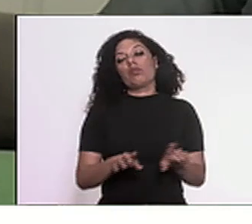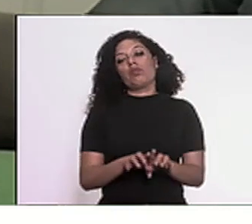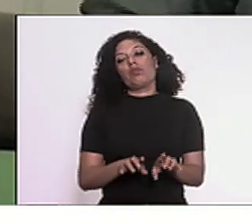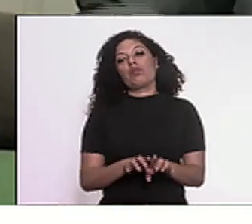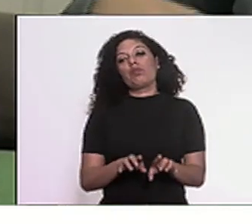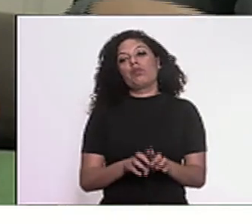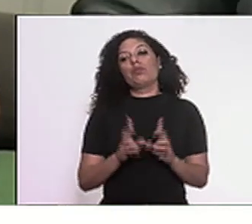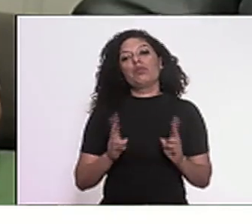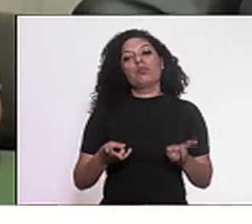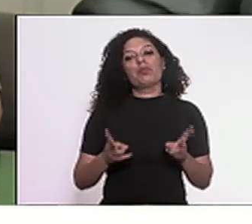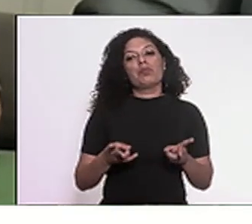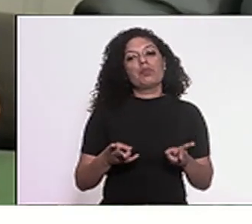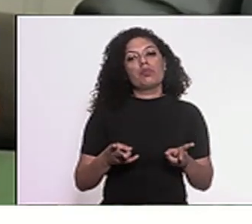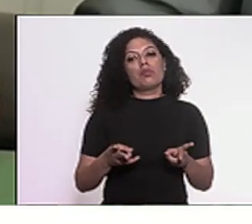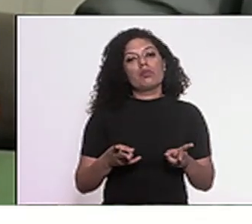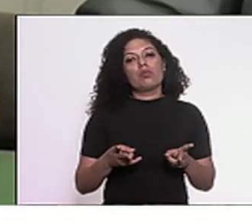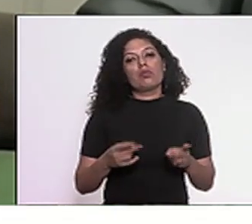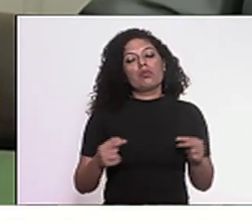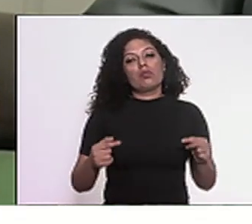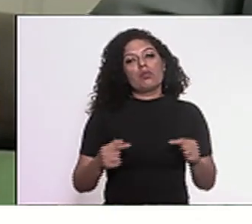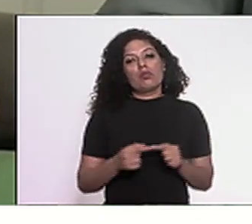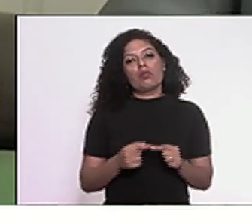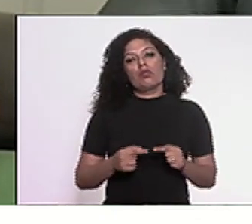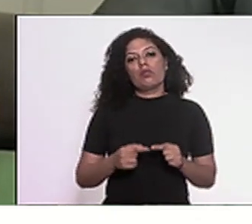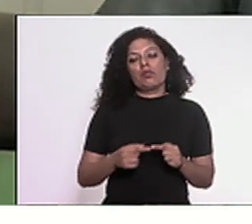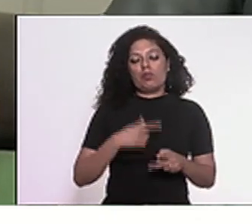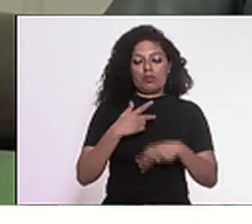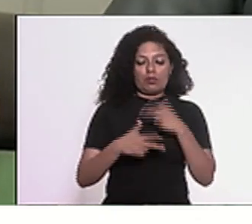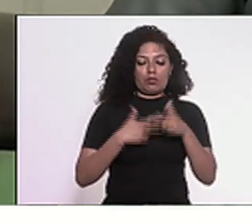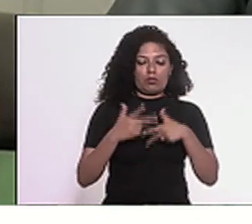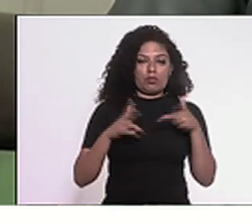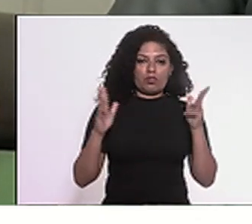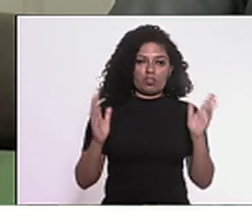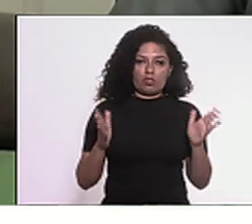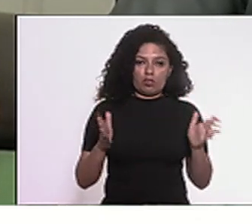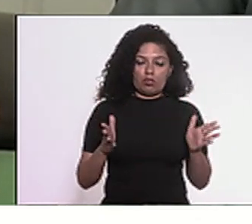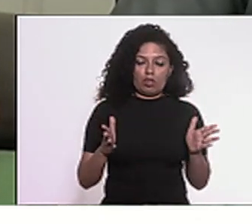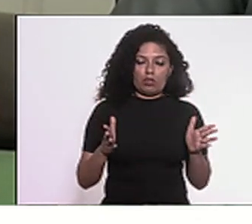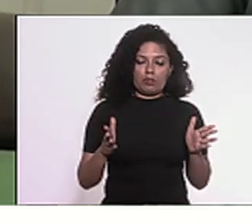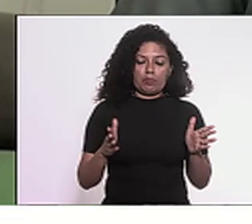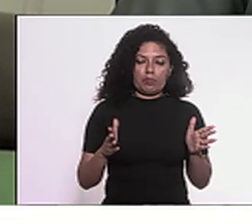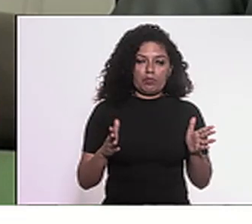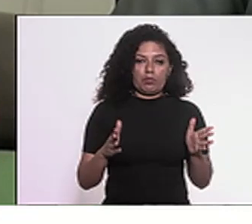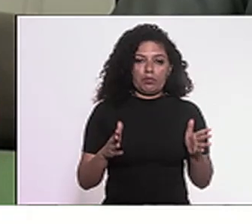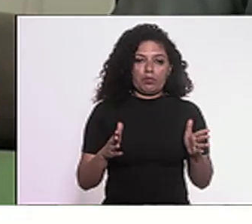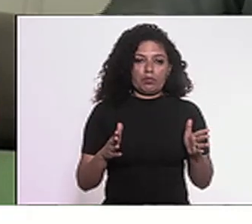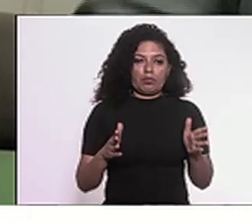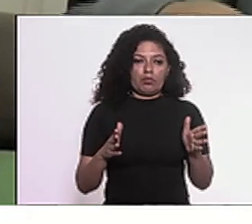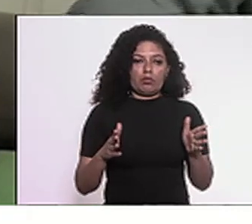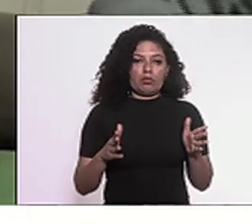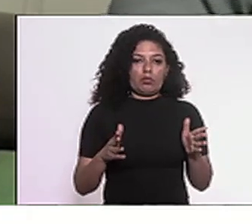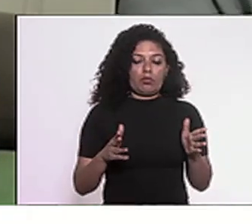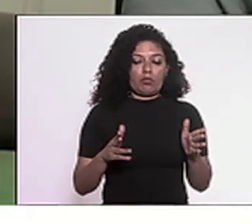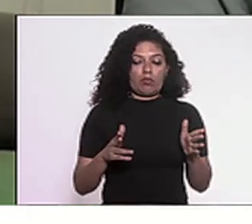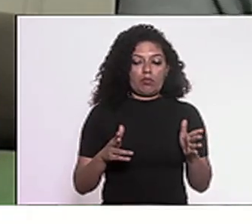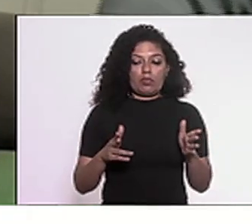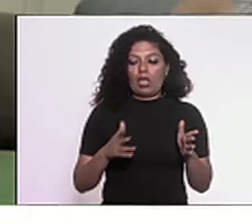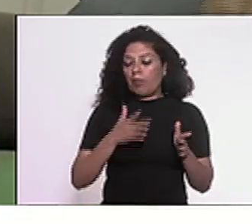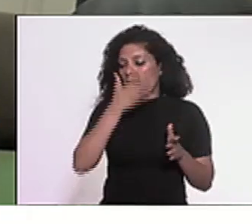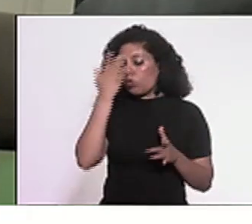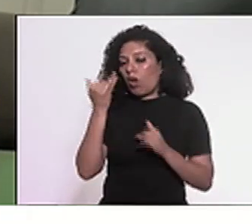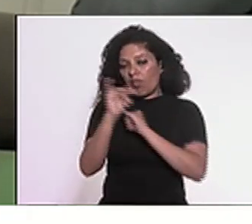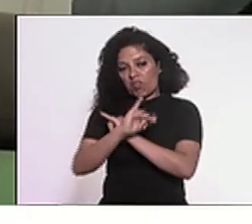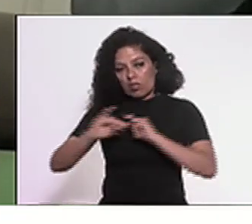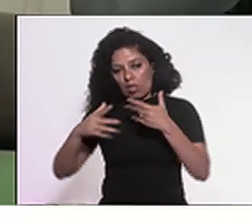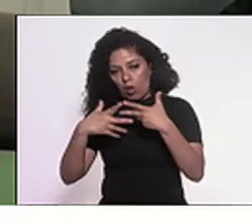E sempre a questão que foi também muito bem colocada aqui é a garantia, né, da proteção da identidade,